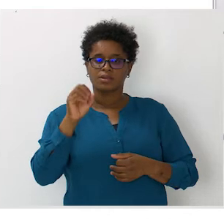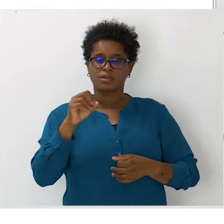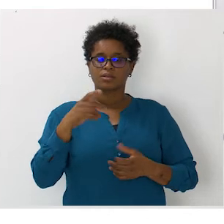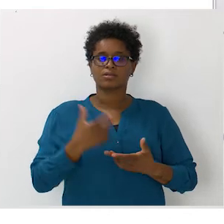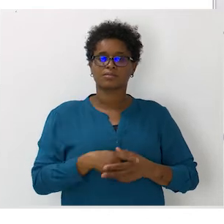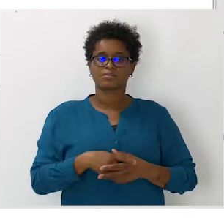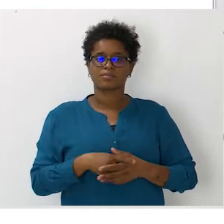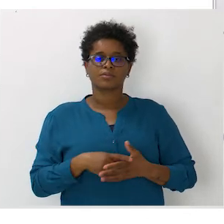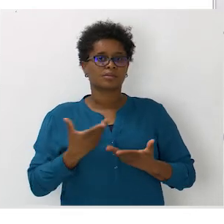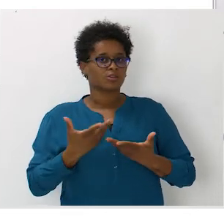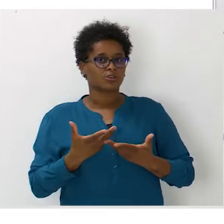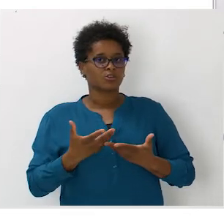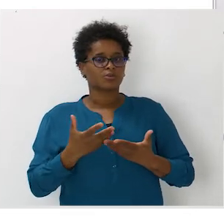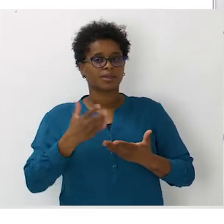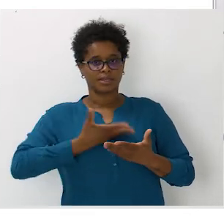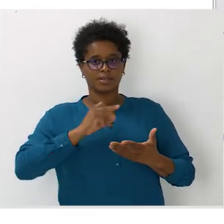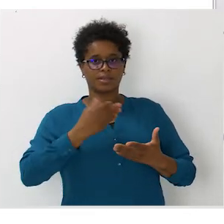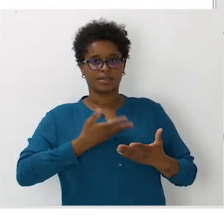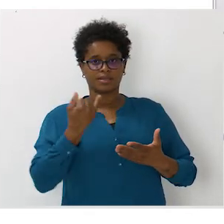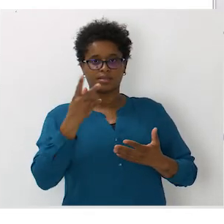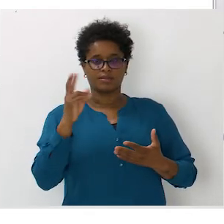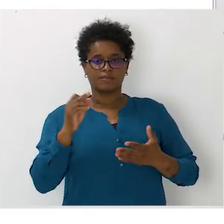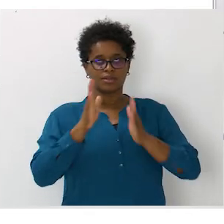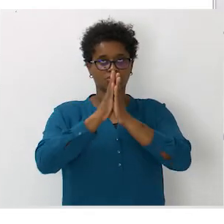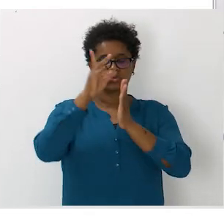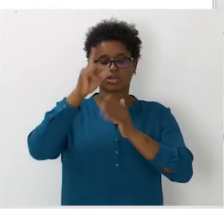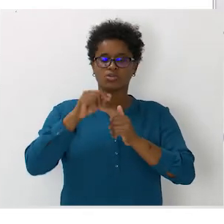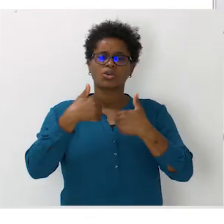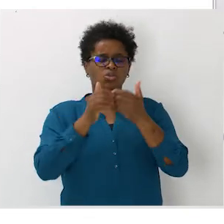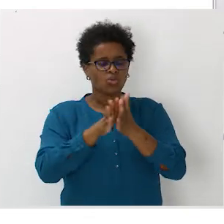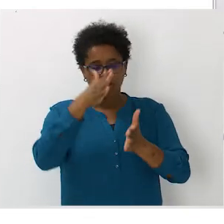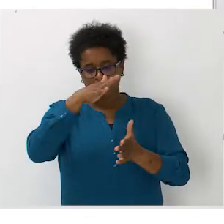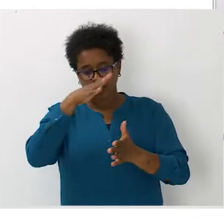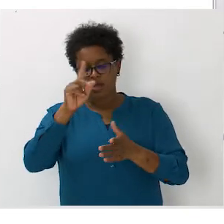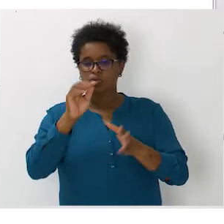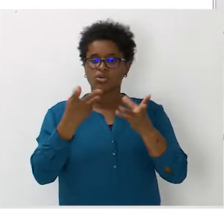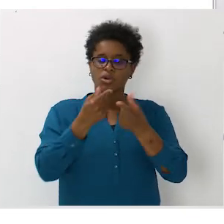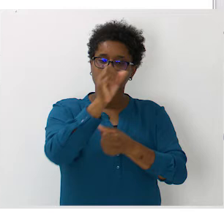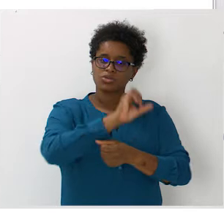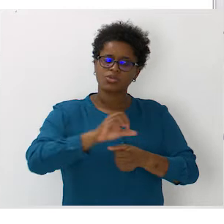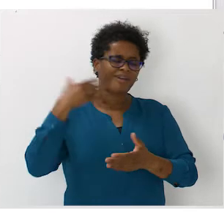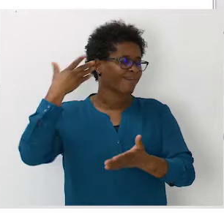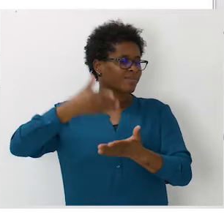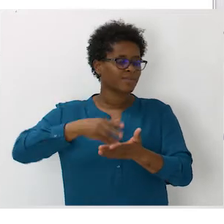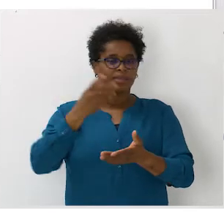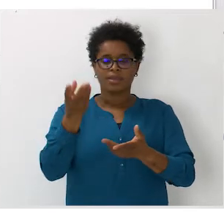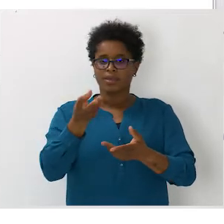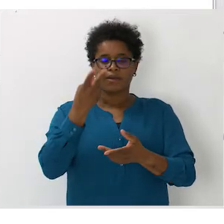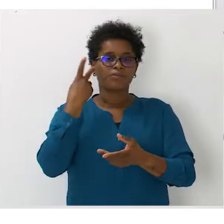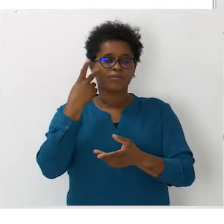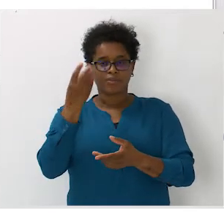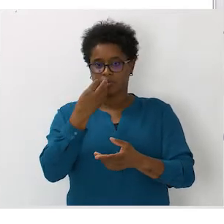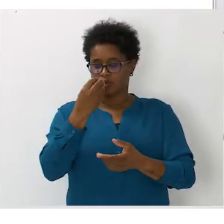uma dádiva dos deuses. Toda a sua atividade econômica e até a